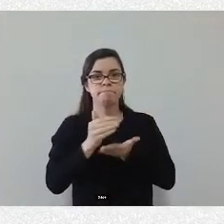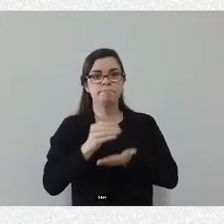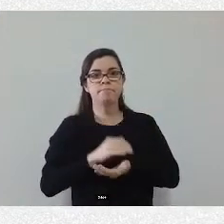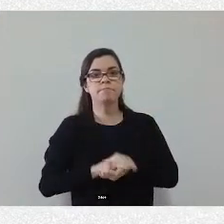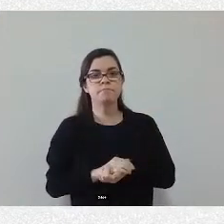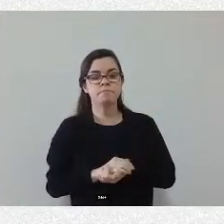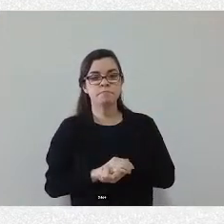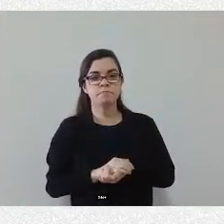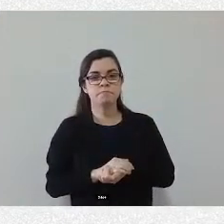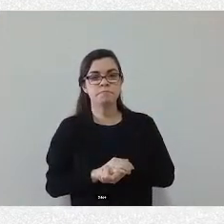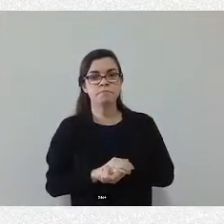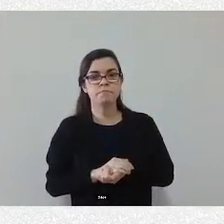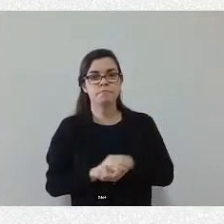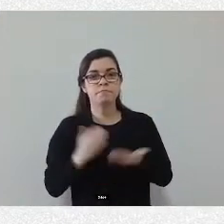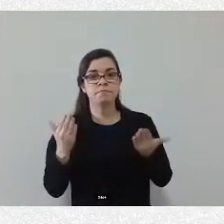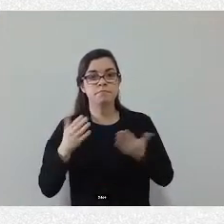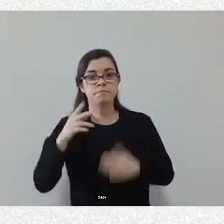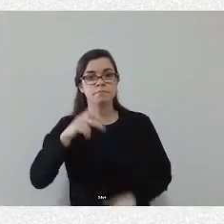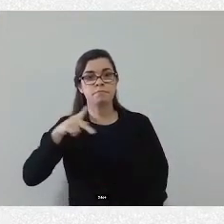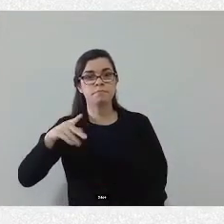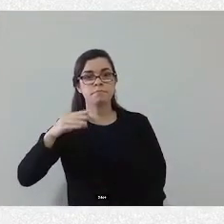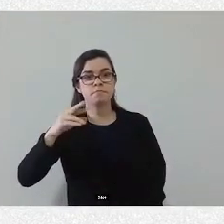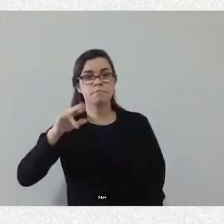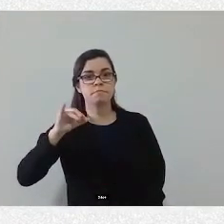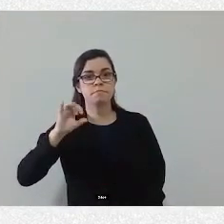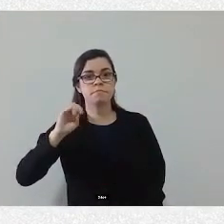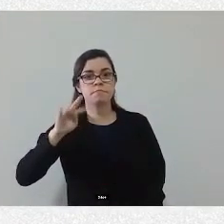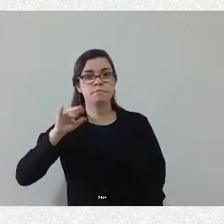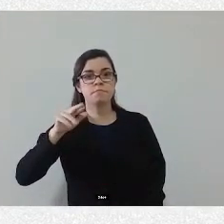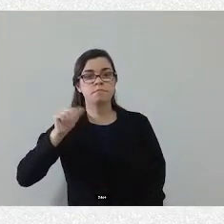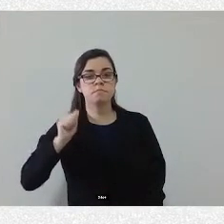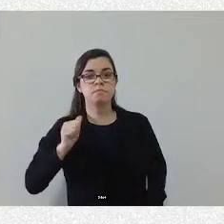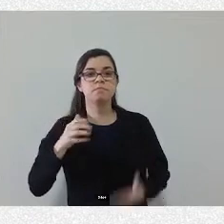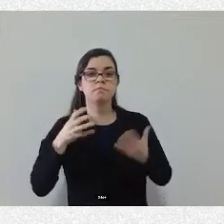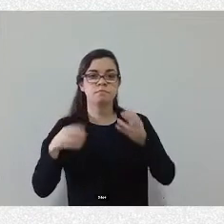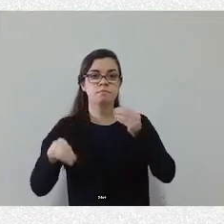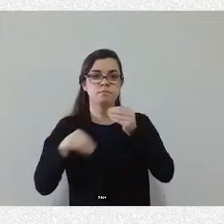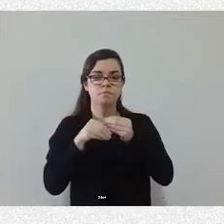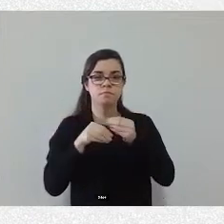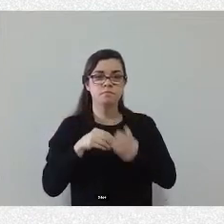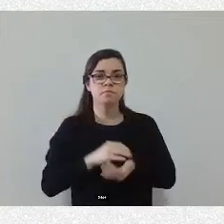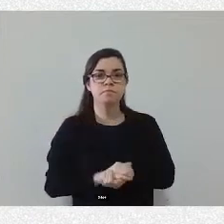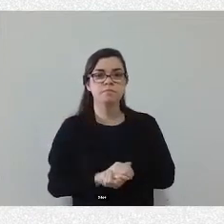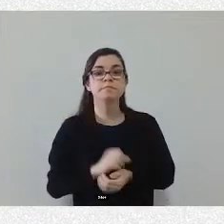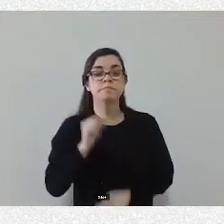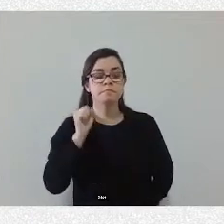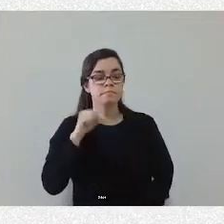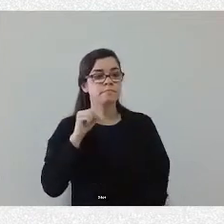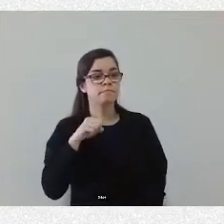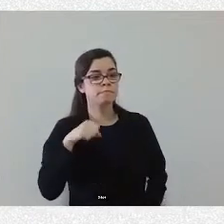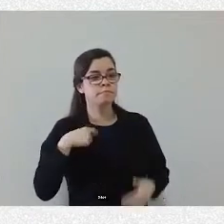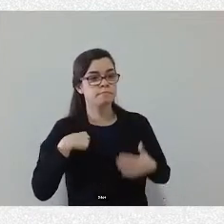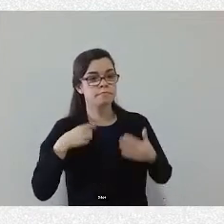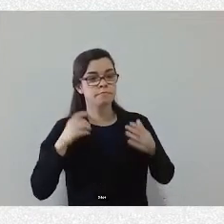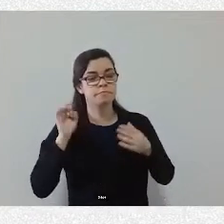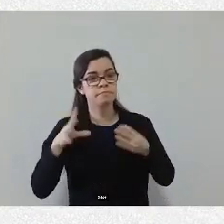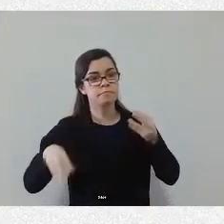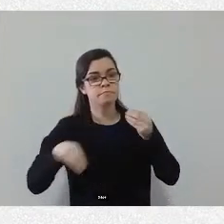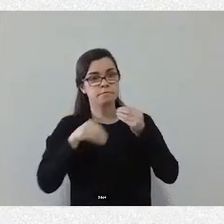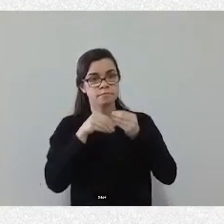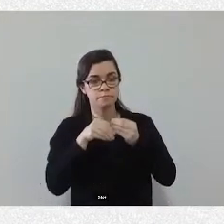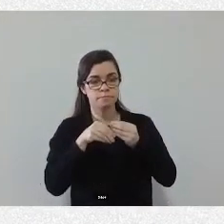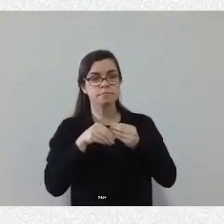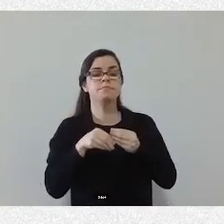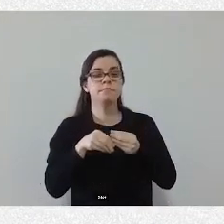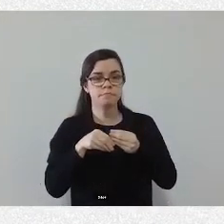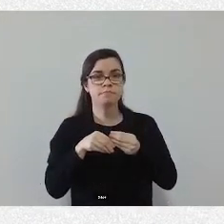A professora Cristina gostaria de complementar, professora? Pois não, apenas complementando a fala do